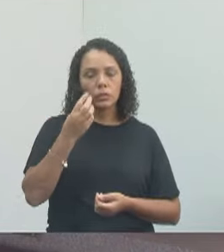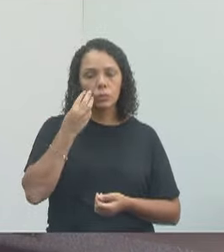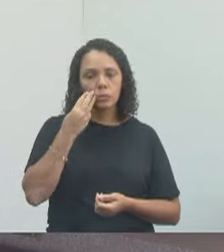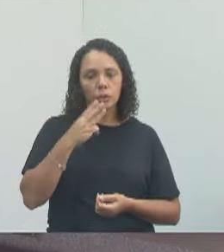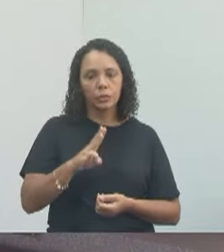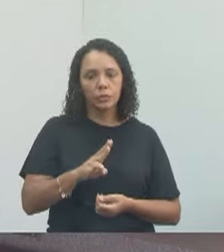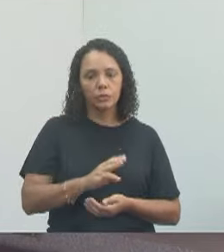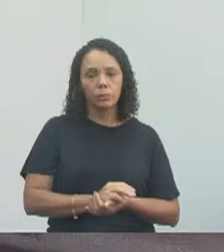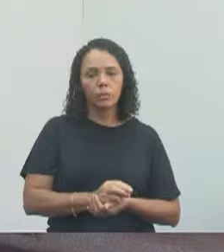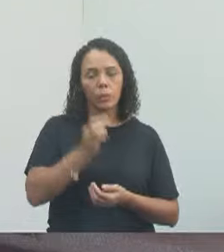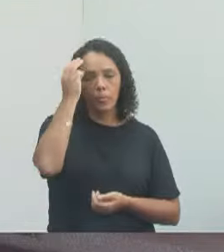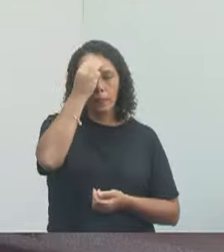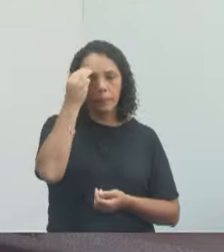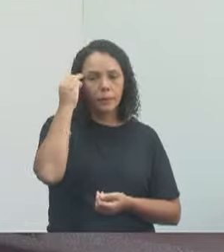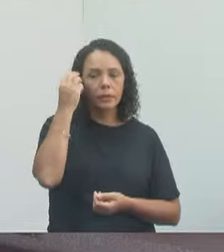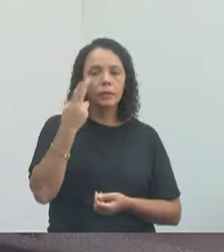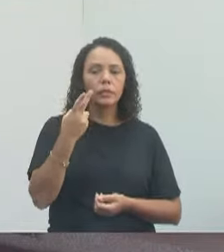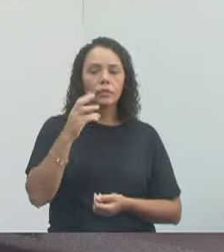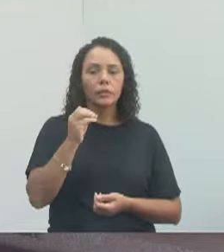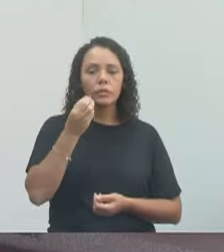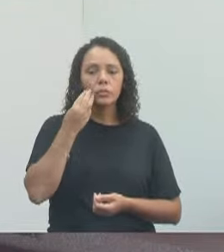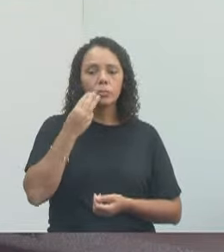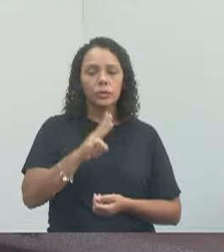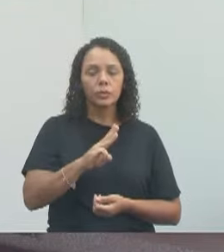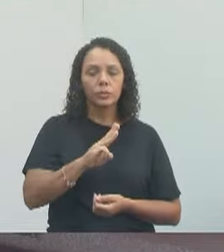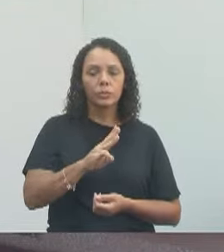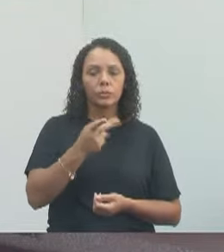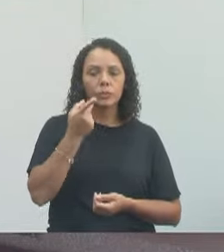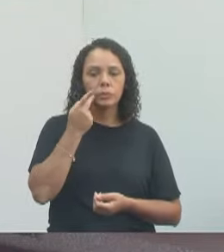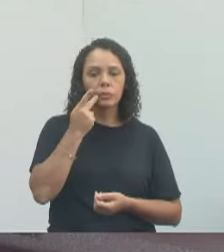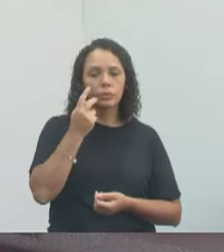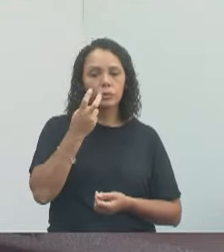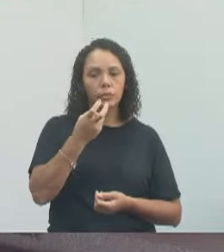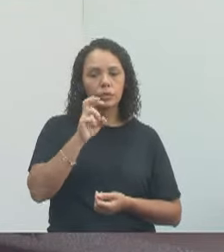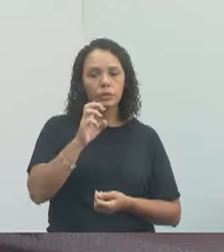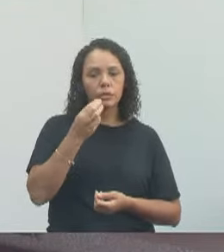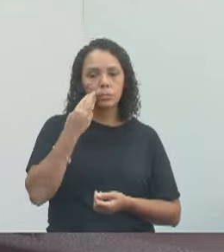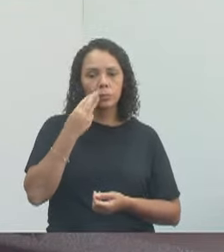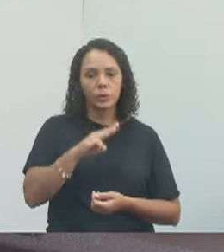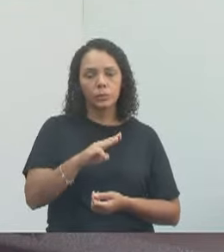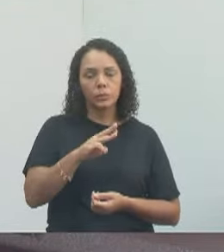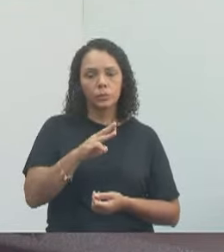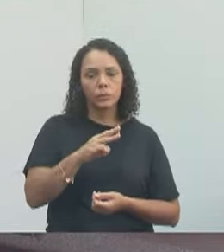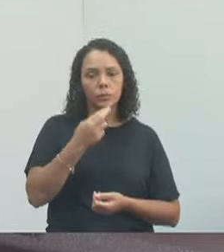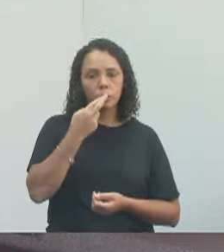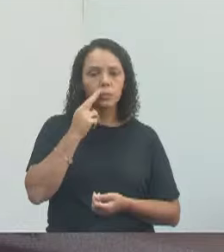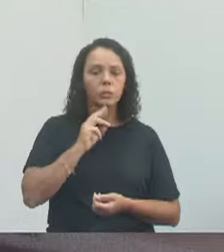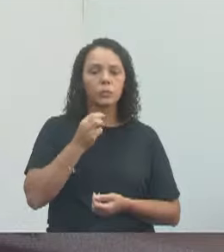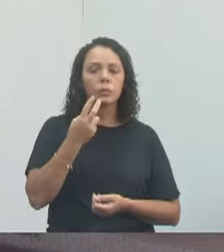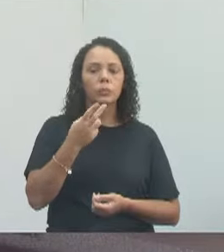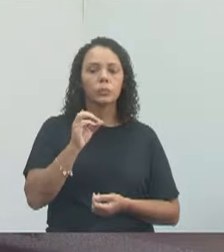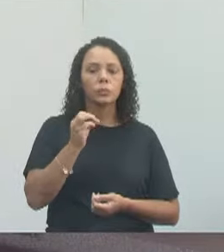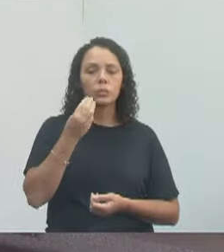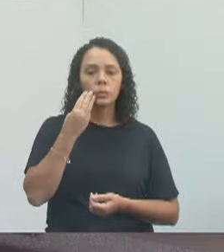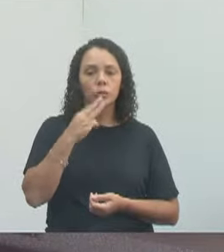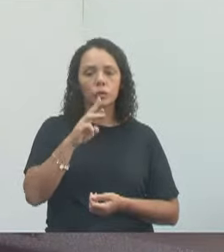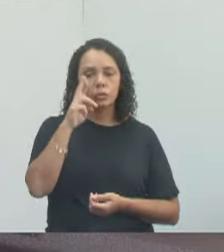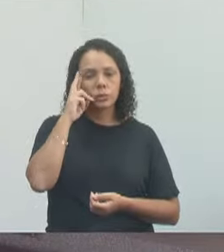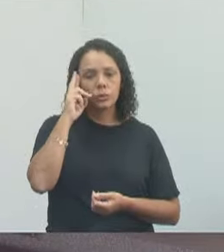76138 Maria Amélia 200.00 Paulinho do spor 25000 Rogério Timóteo